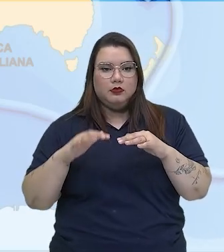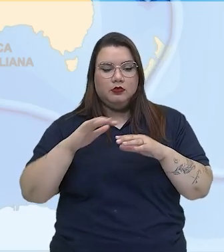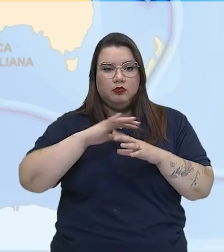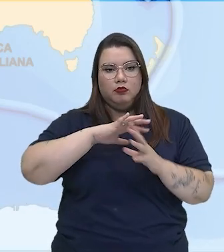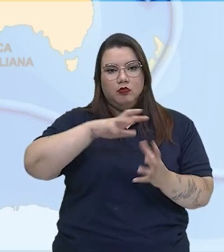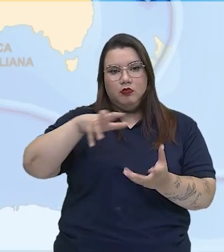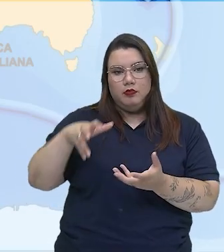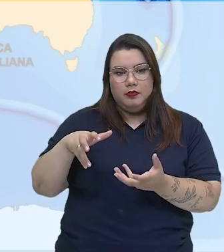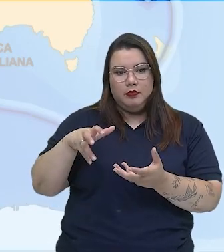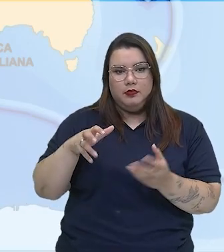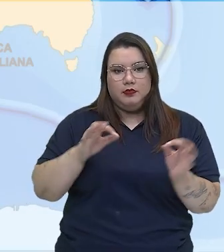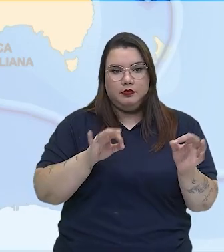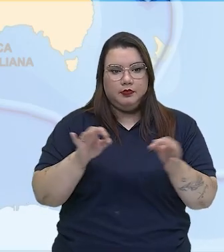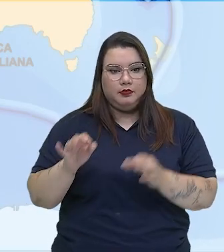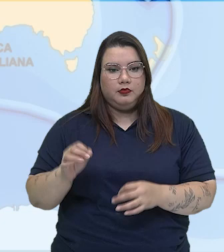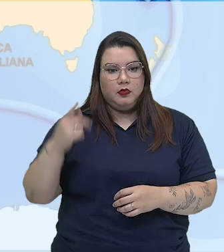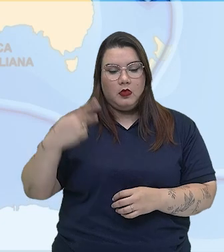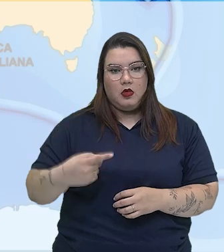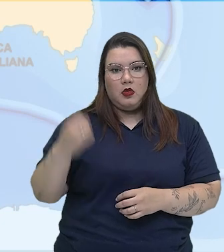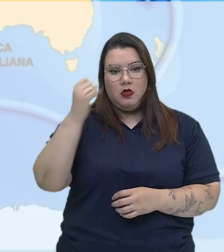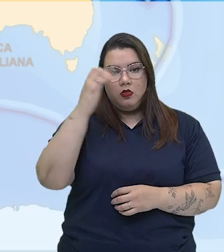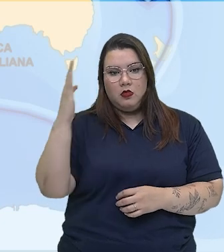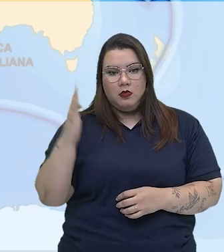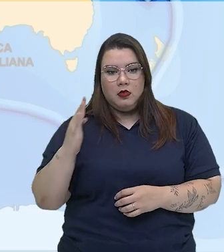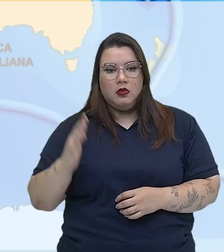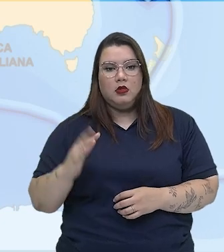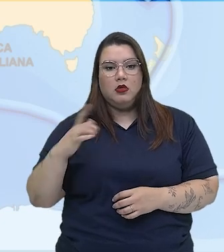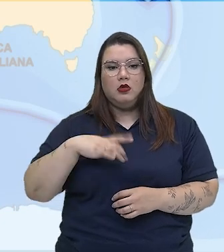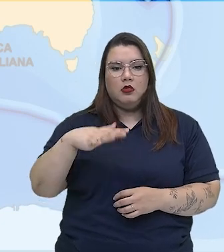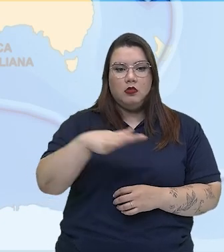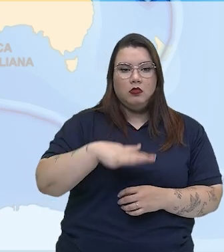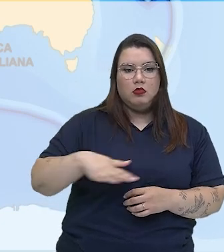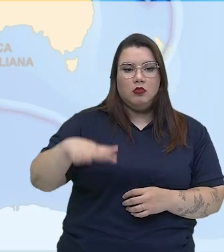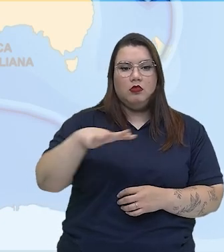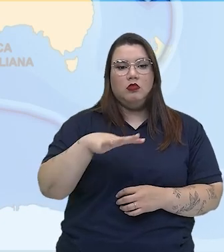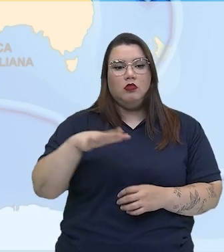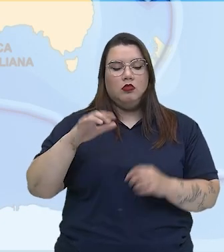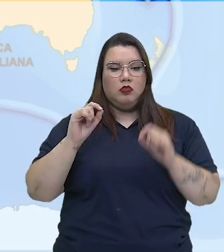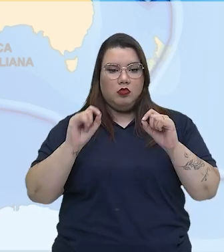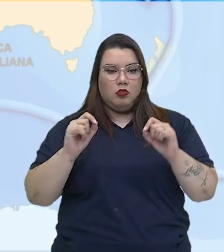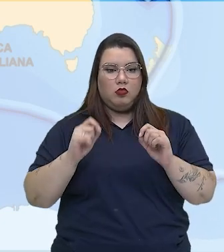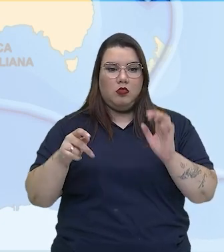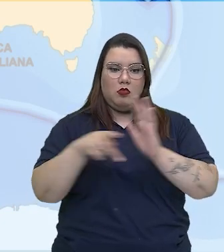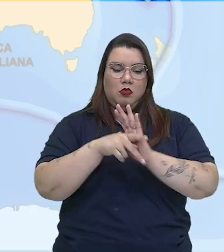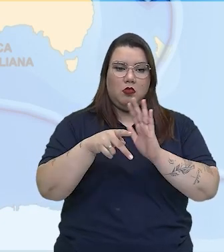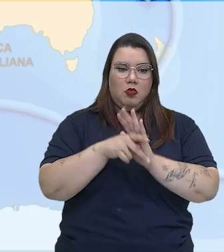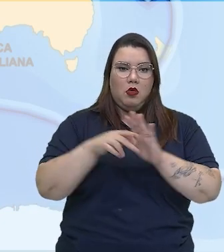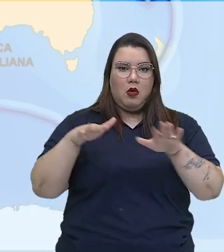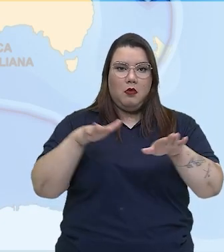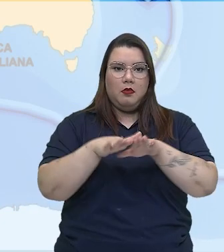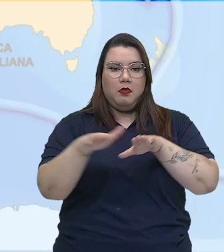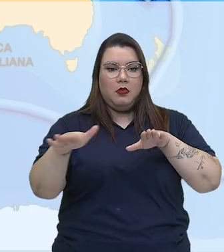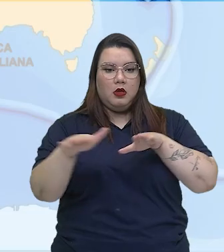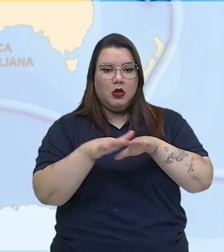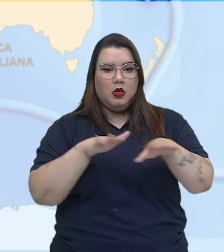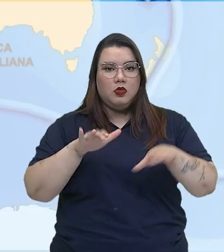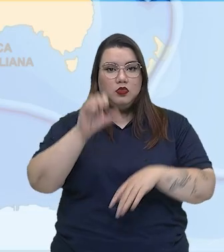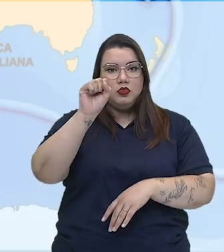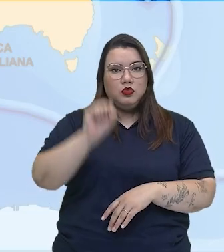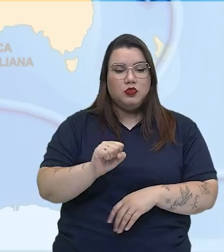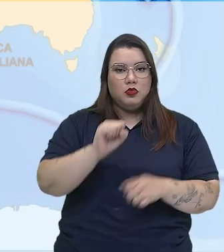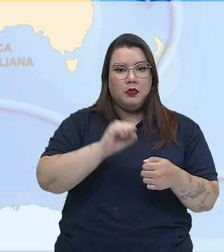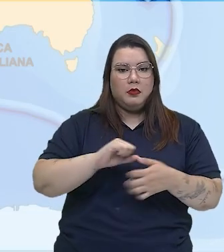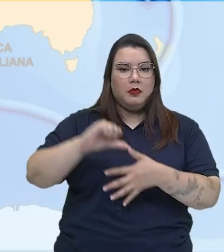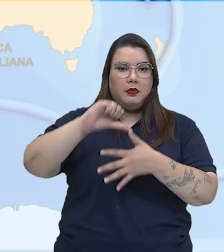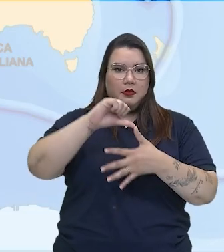manto terrestre. O Brasil ele está localizado aí bem no centro da placa sul-americana,